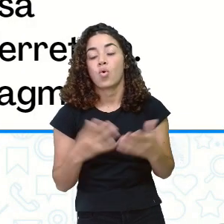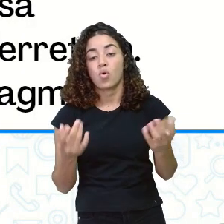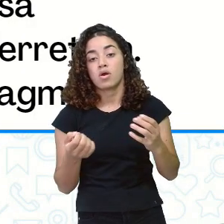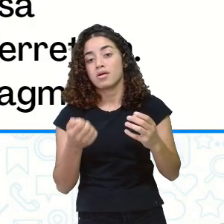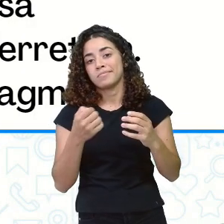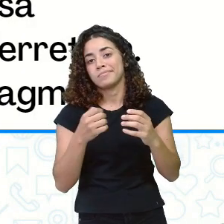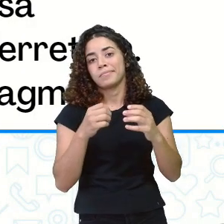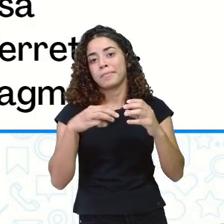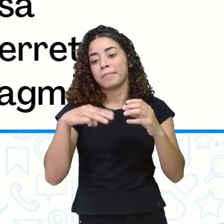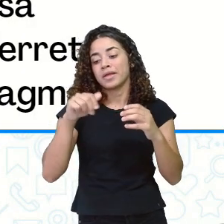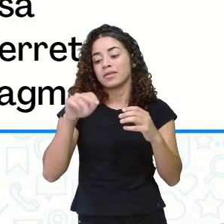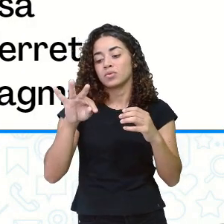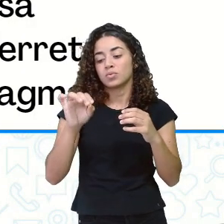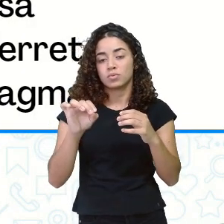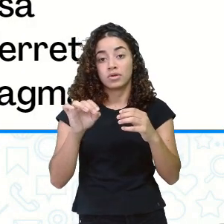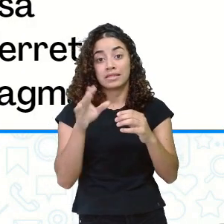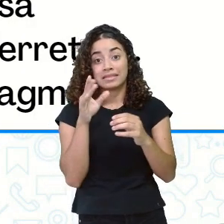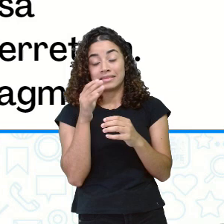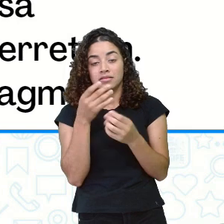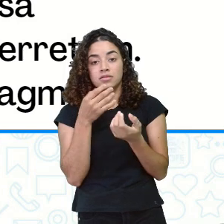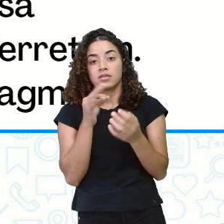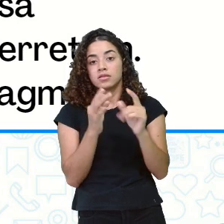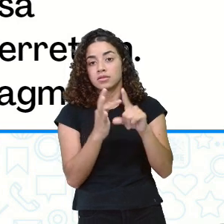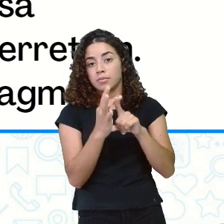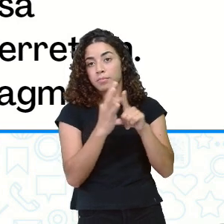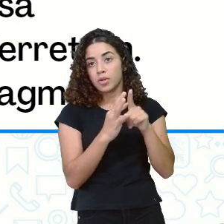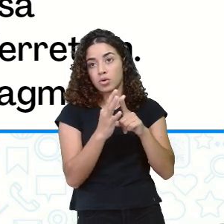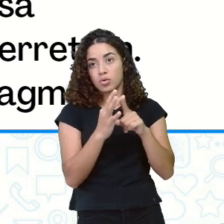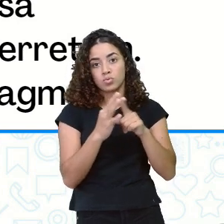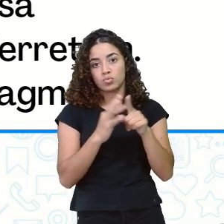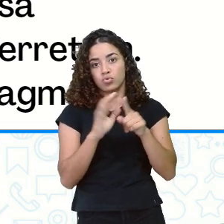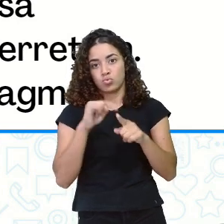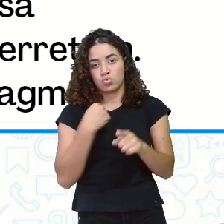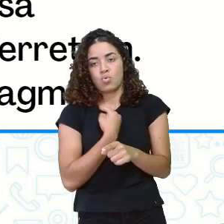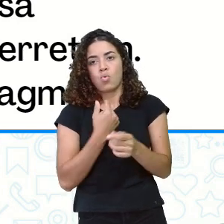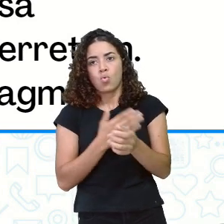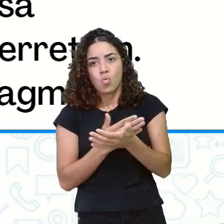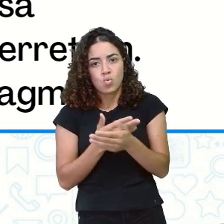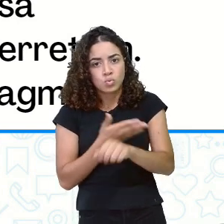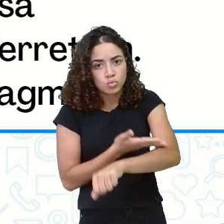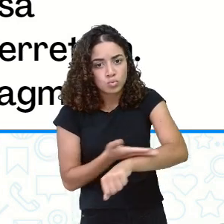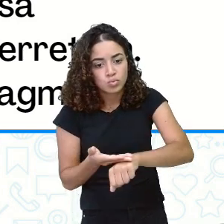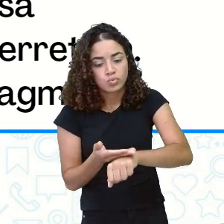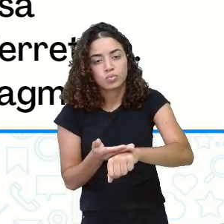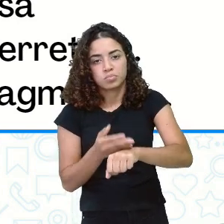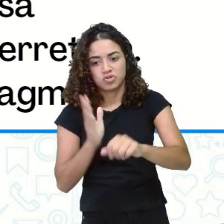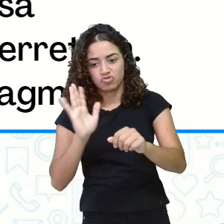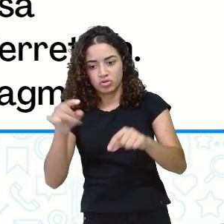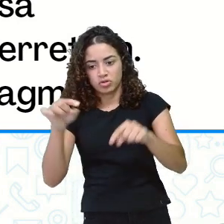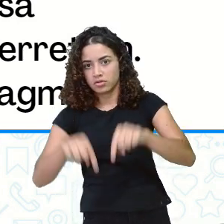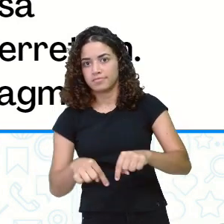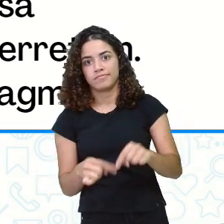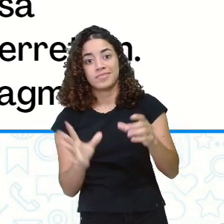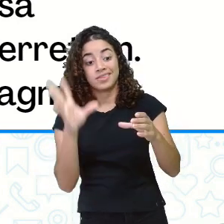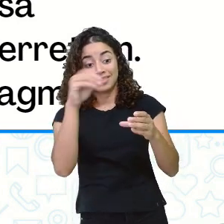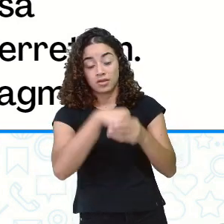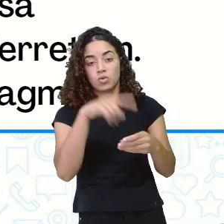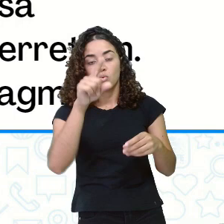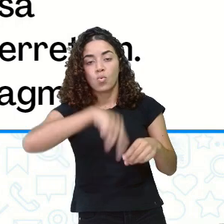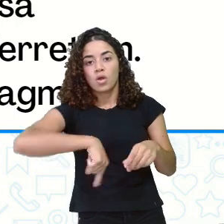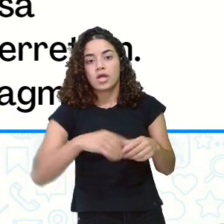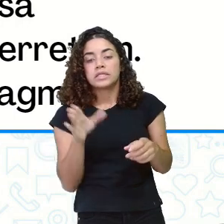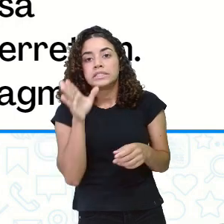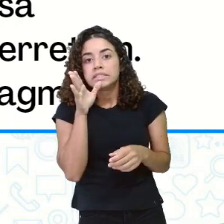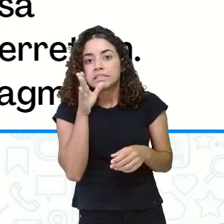A sua temperatura, gente, não é como a temperatura que a gente está habituada aqui, tá? Lá dentro é quente. E quanto